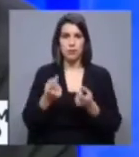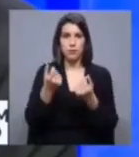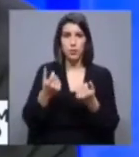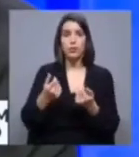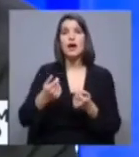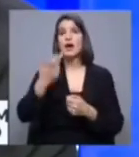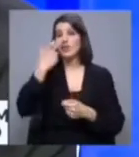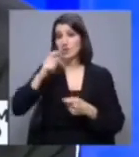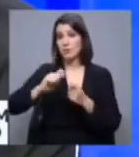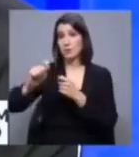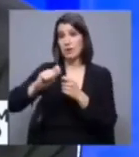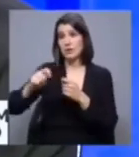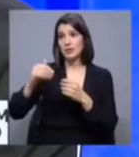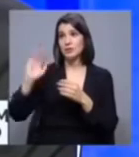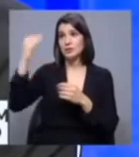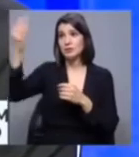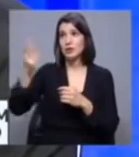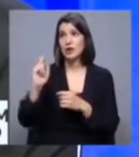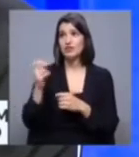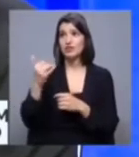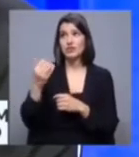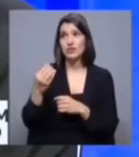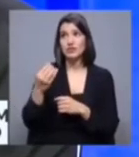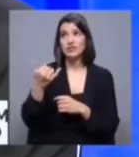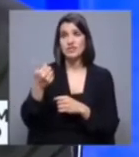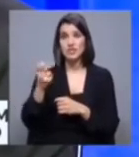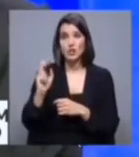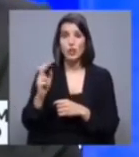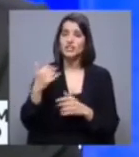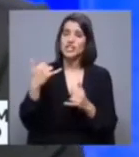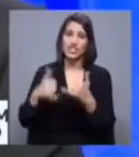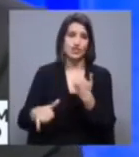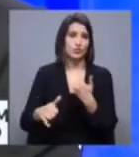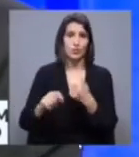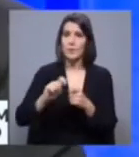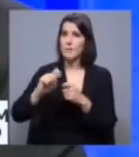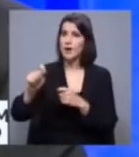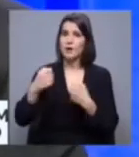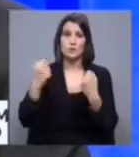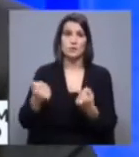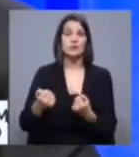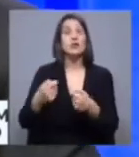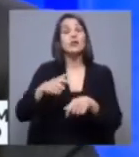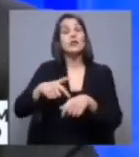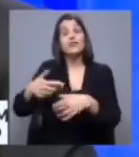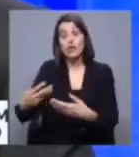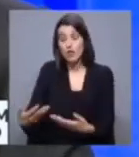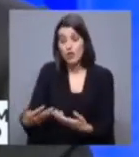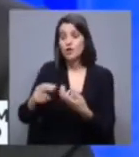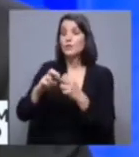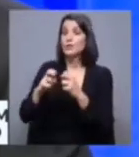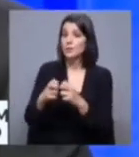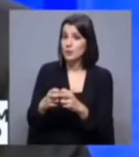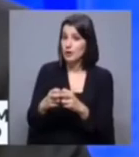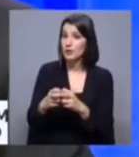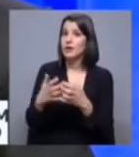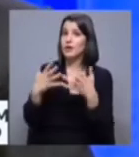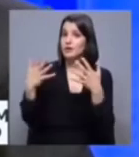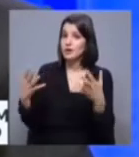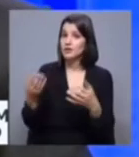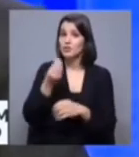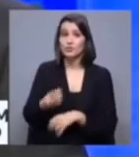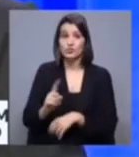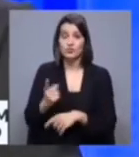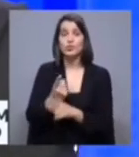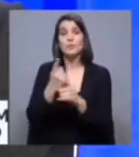estar a pagamento já daqui por 20, 25 anos estarão em risco. E a solução? E neste momento temos um problema de uma enorme injustiça,